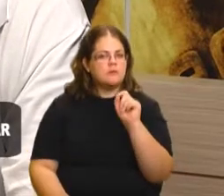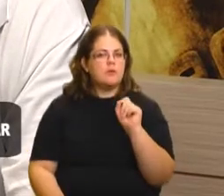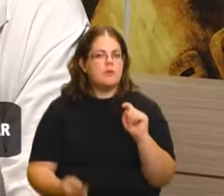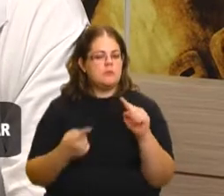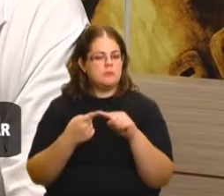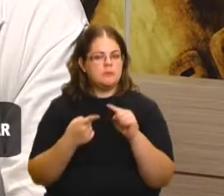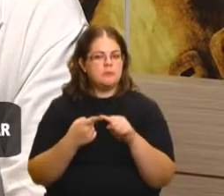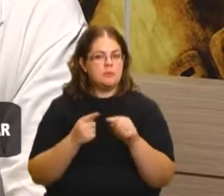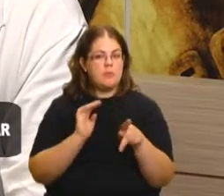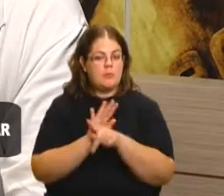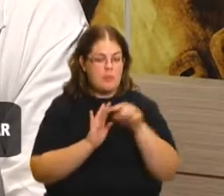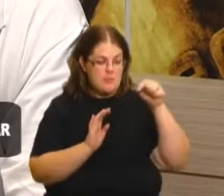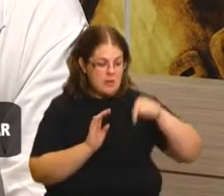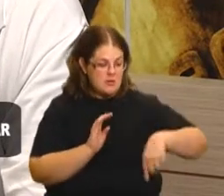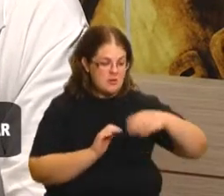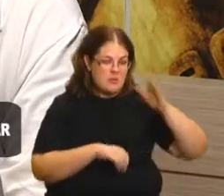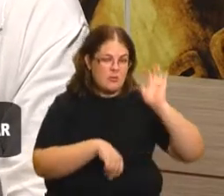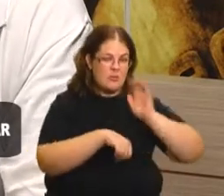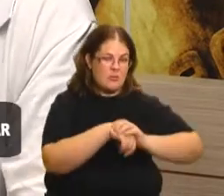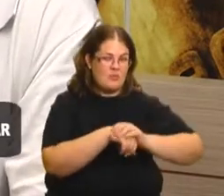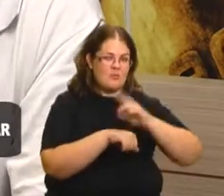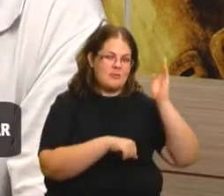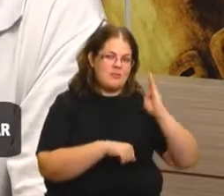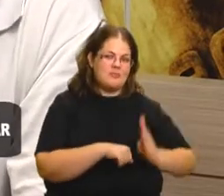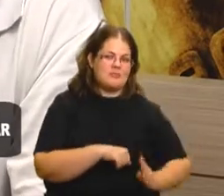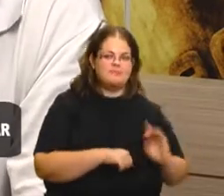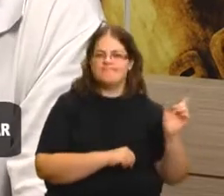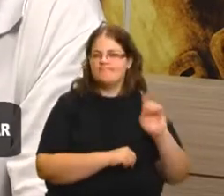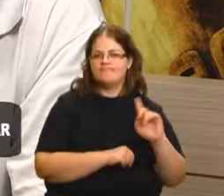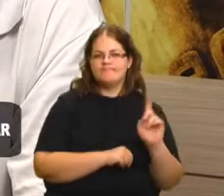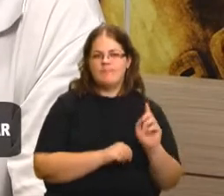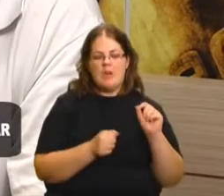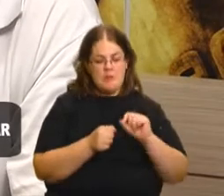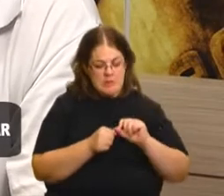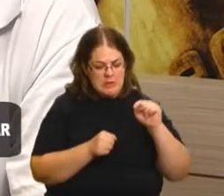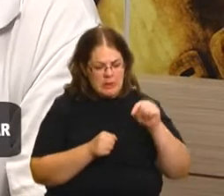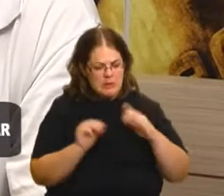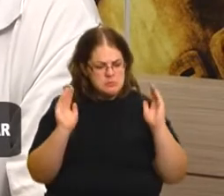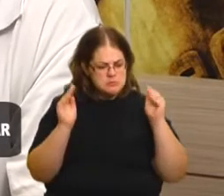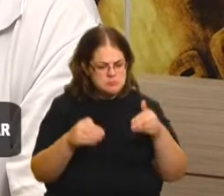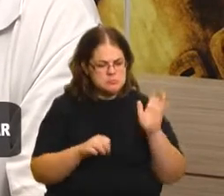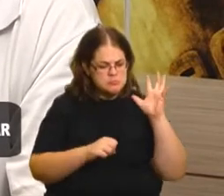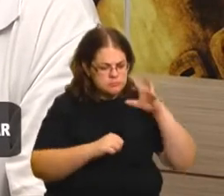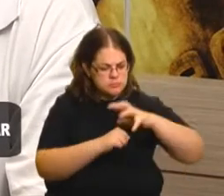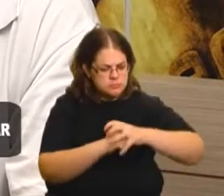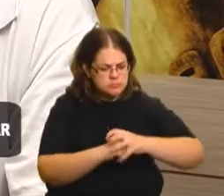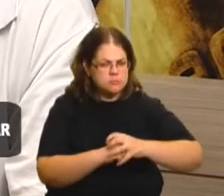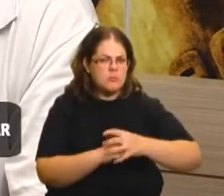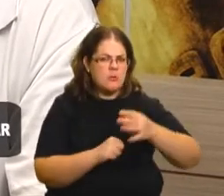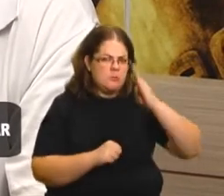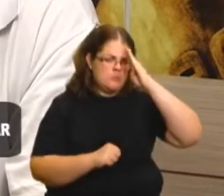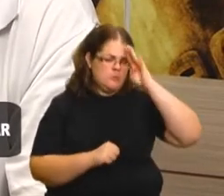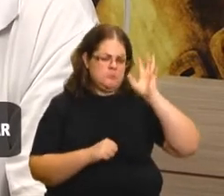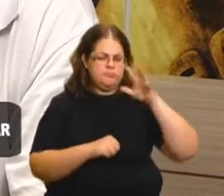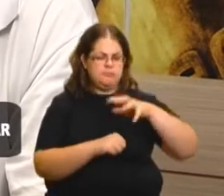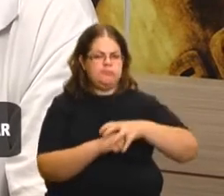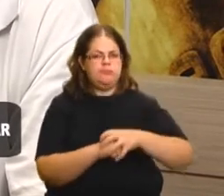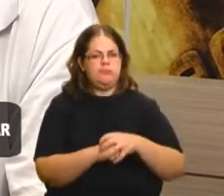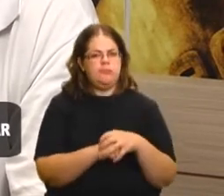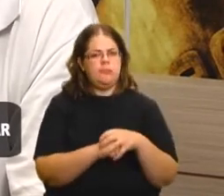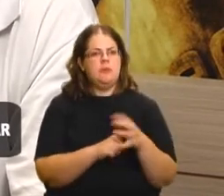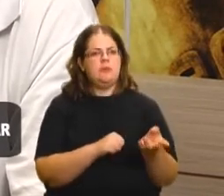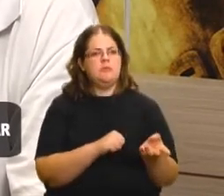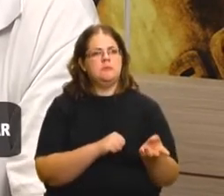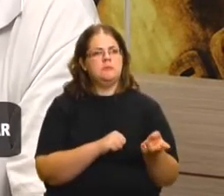deles, não é coisa nossa. Não? Foi feito aqui com forças